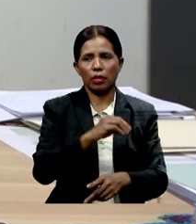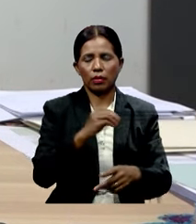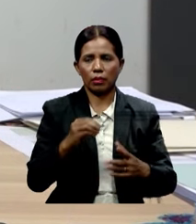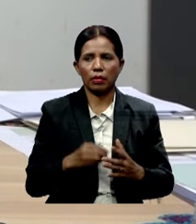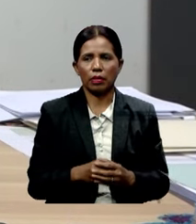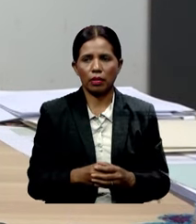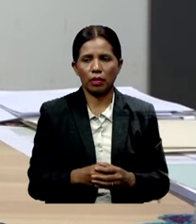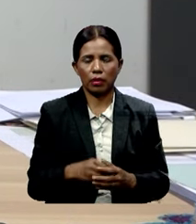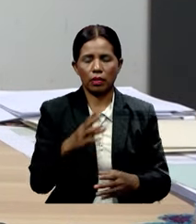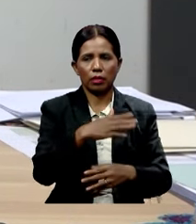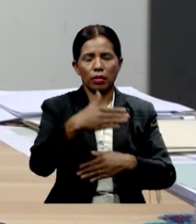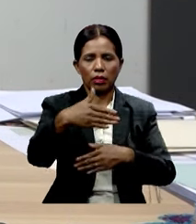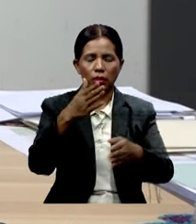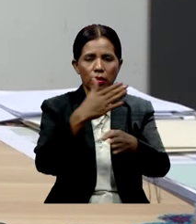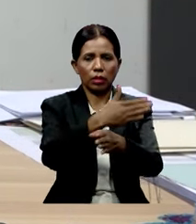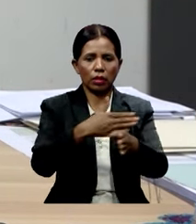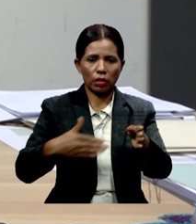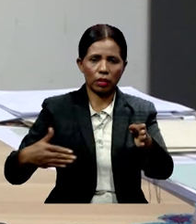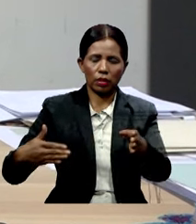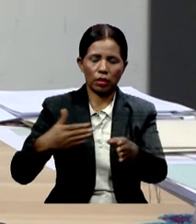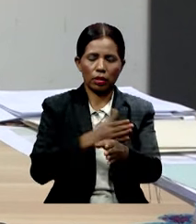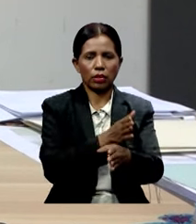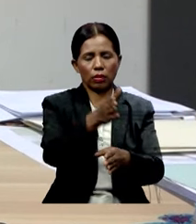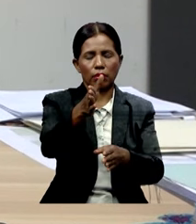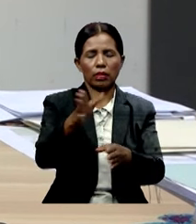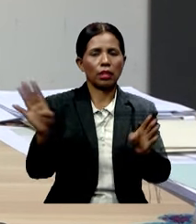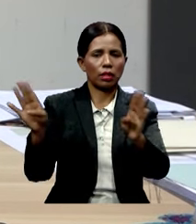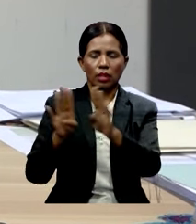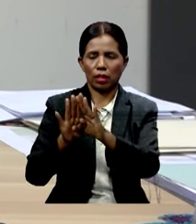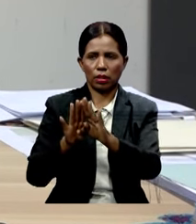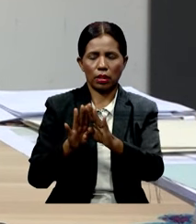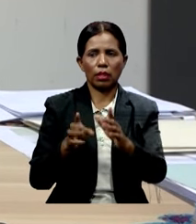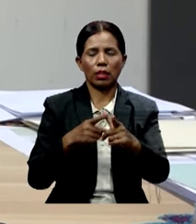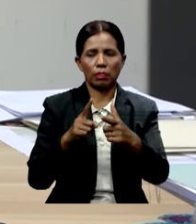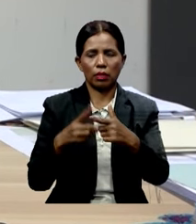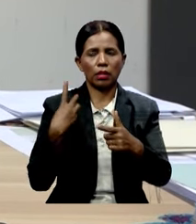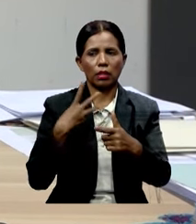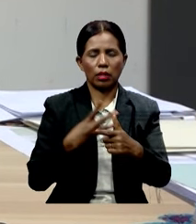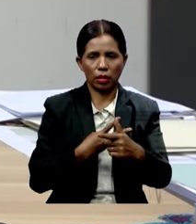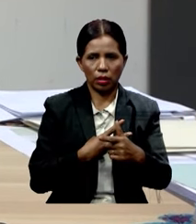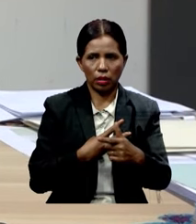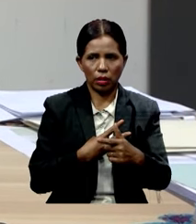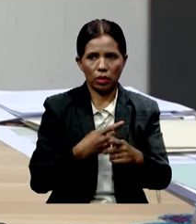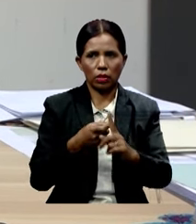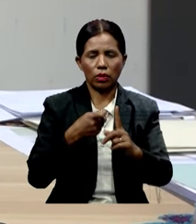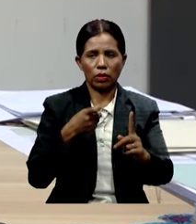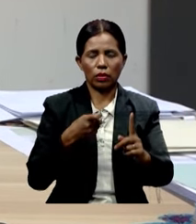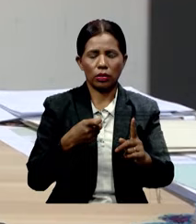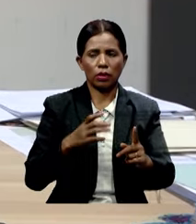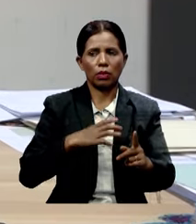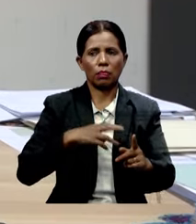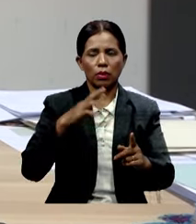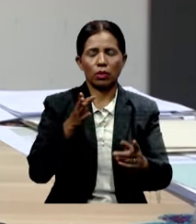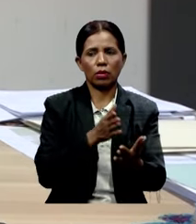ne, perempatan Campo Alor ita se taka, ita se bloqueia, depois ita se canaliza, osi komor mai se